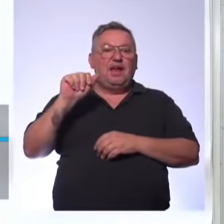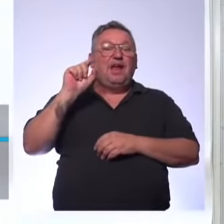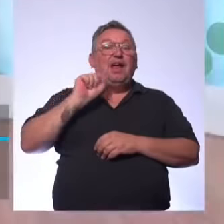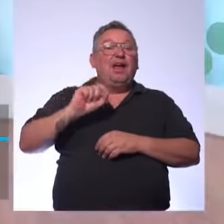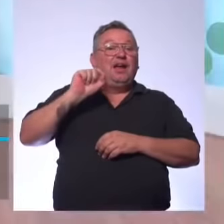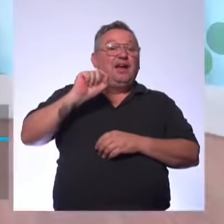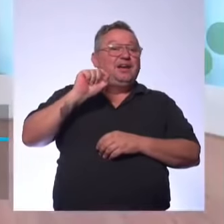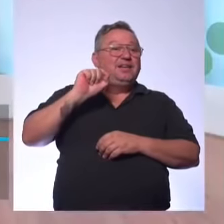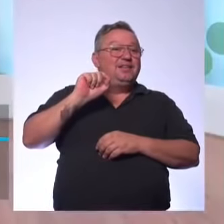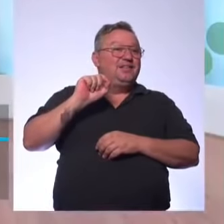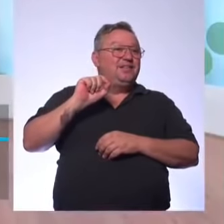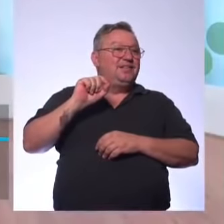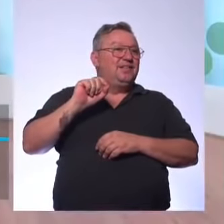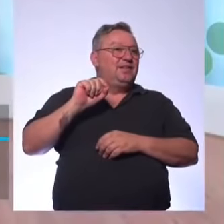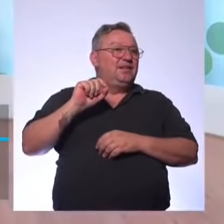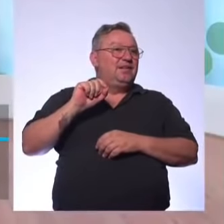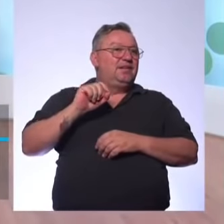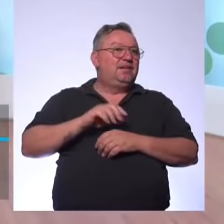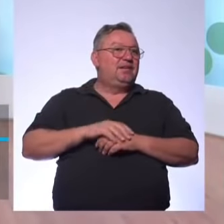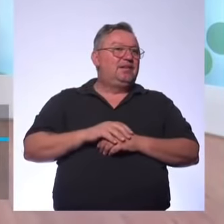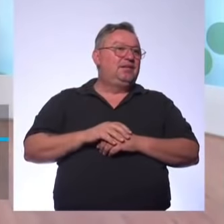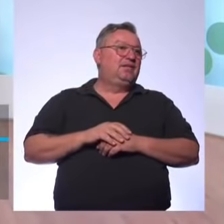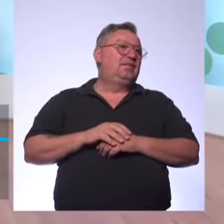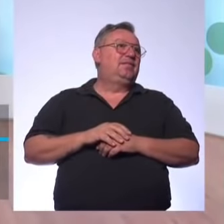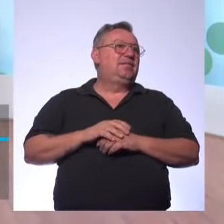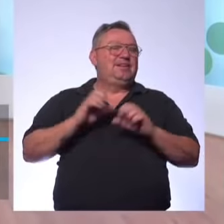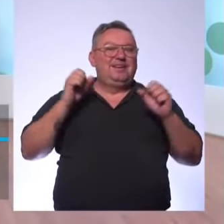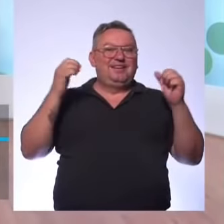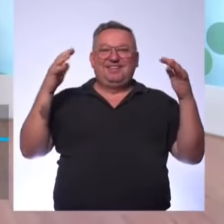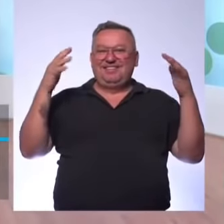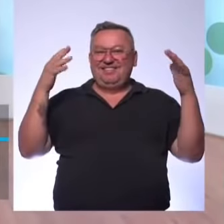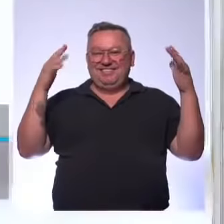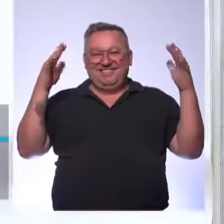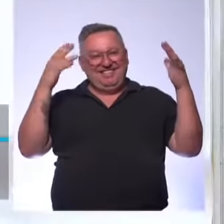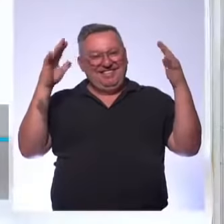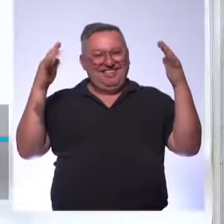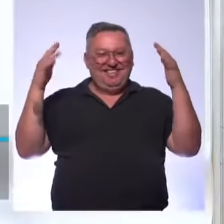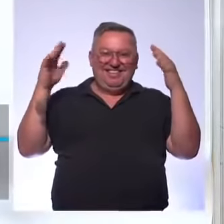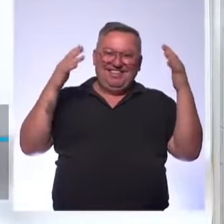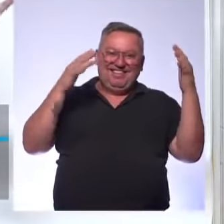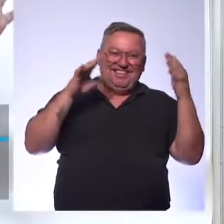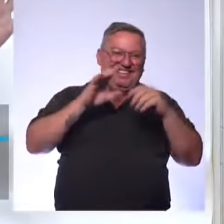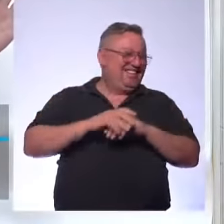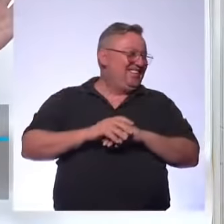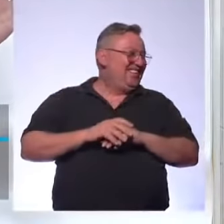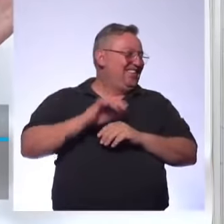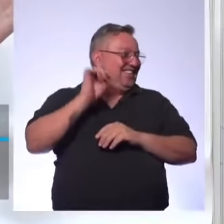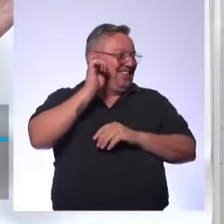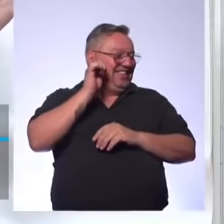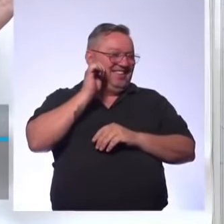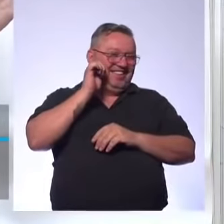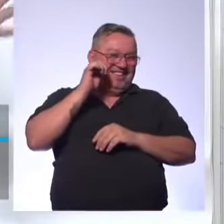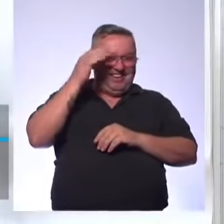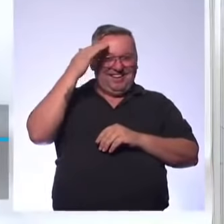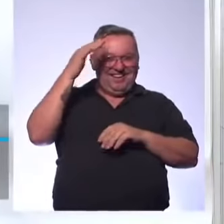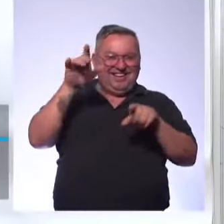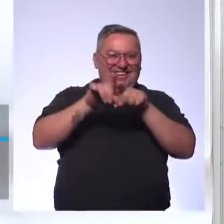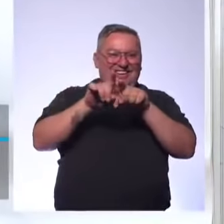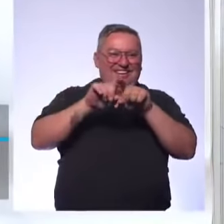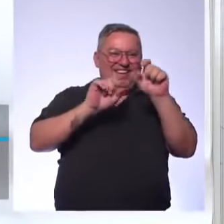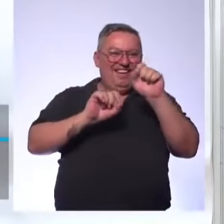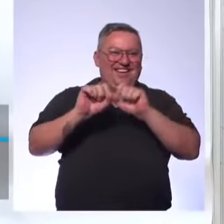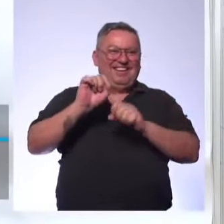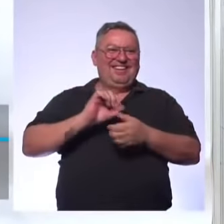Esqueci alguém? I don't remember. Ele não lembra. Olá, as meninas. Obrigada, meninas. Thank you very